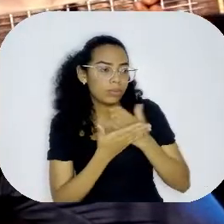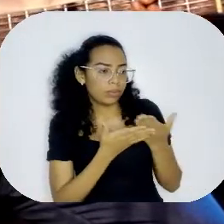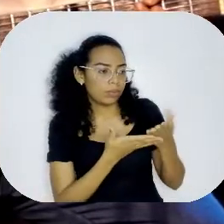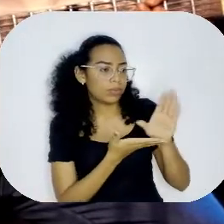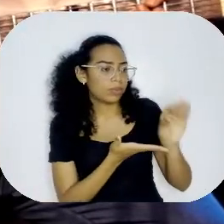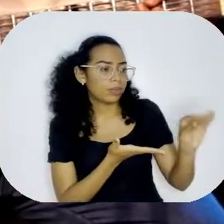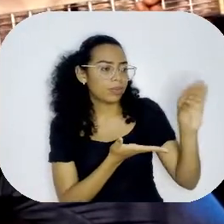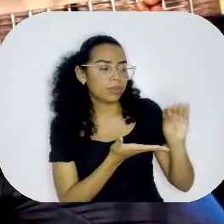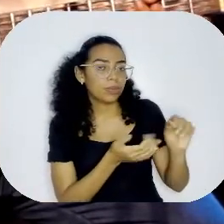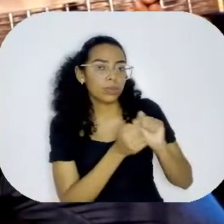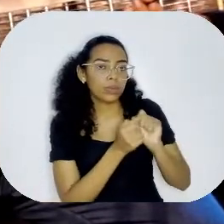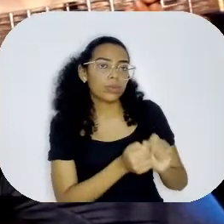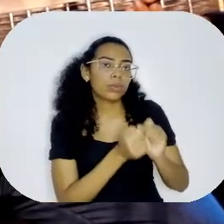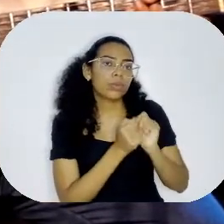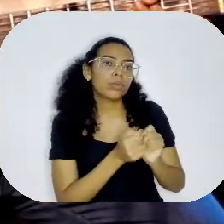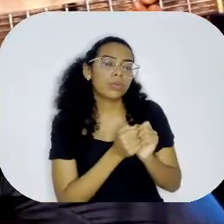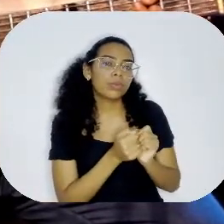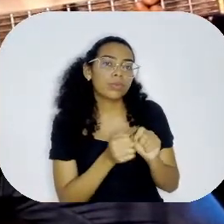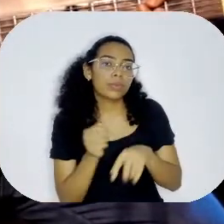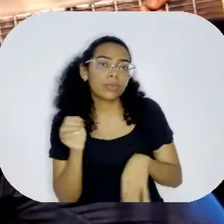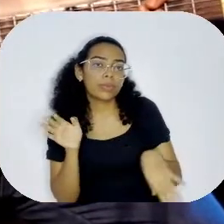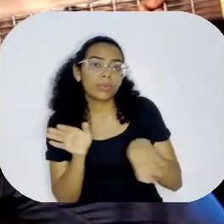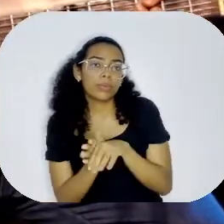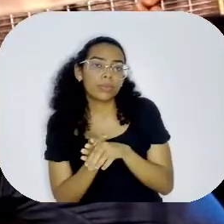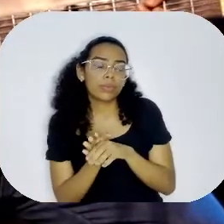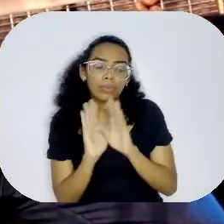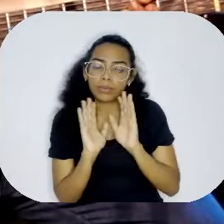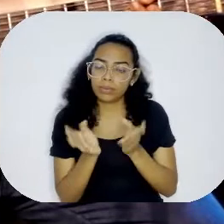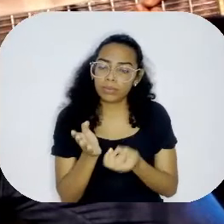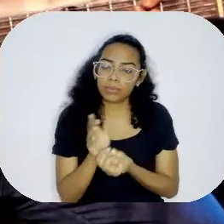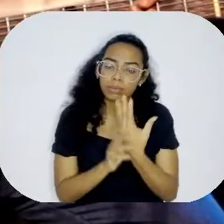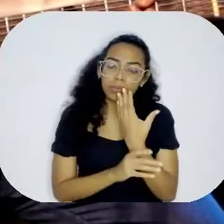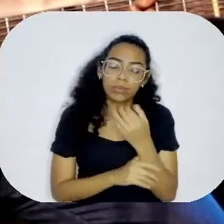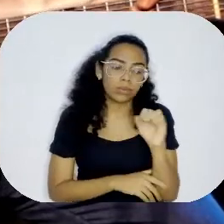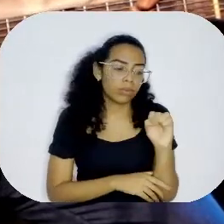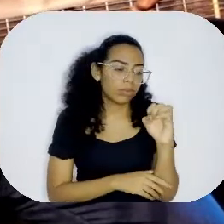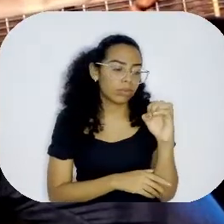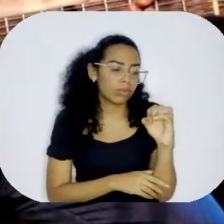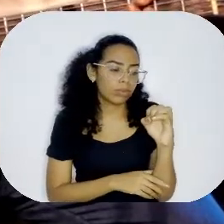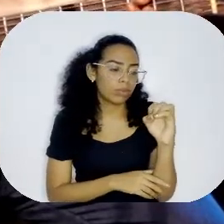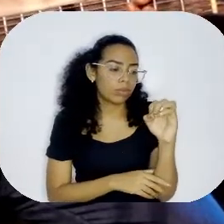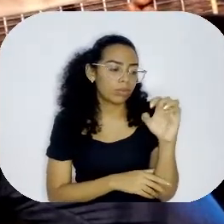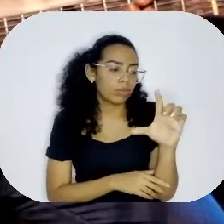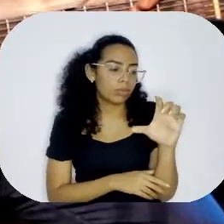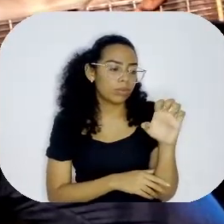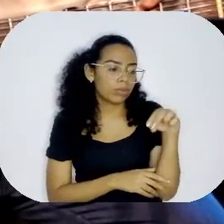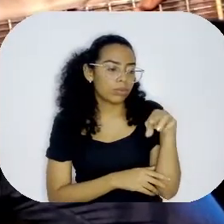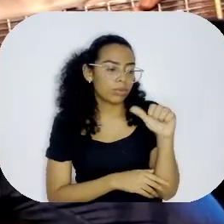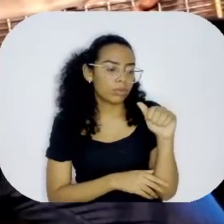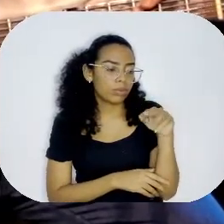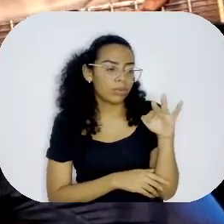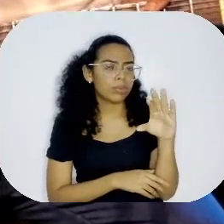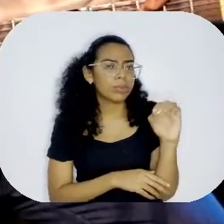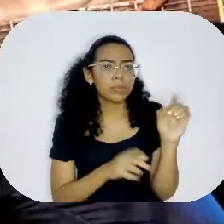tinha uma intérprete que dirigia, eu estava do lado do carro, e eu fui cantarolando. Quando eu cheguei na outra cidade, eu já tinha composto essa canção Solencanto. Essa